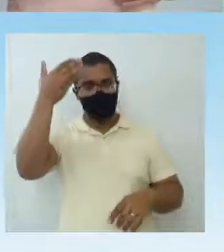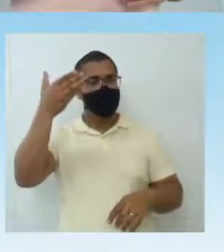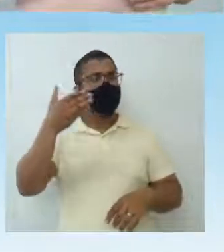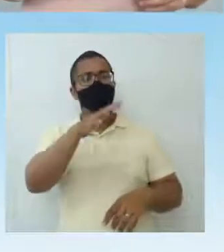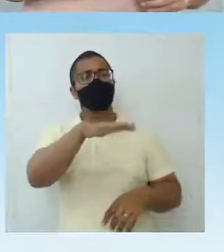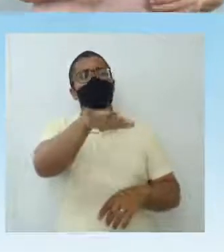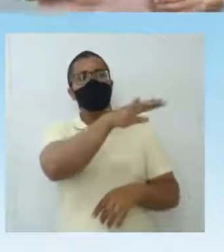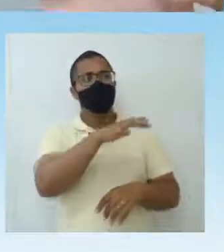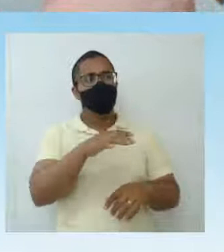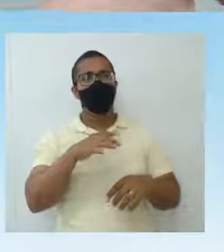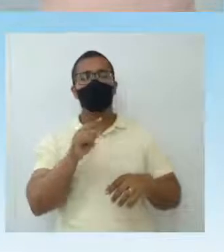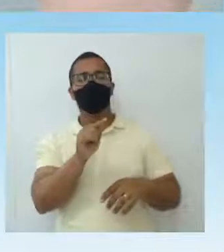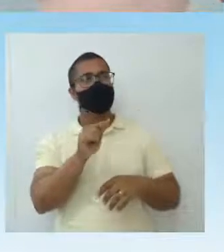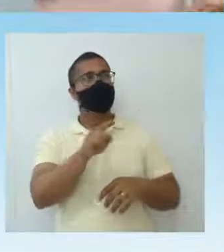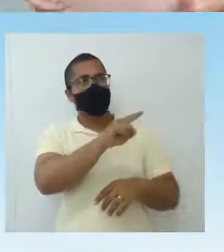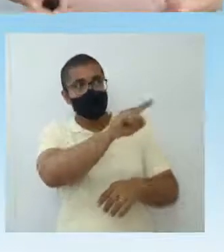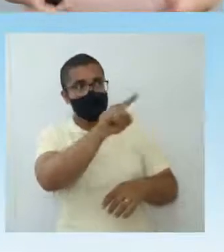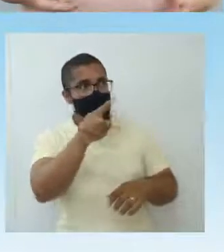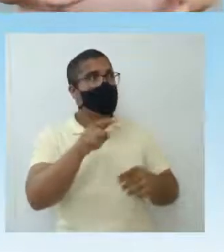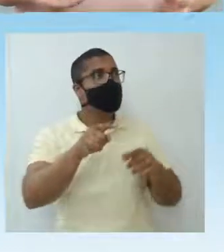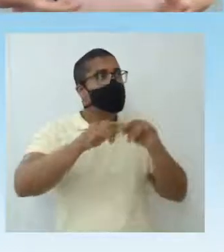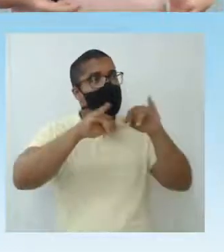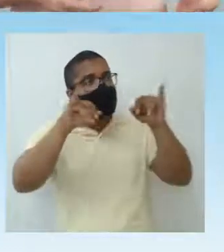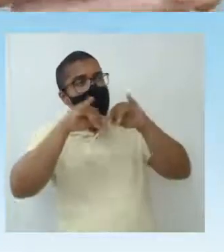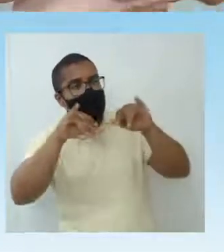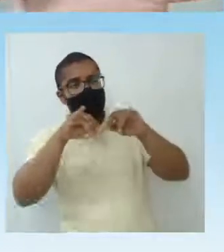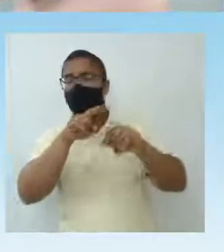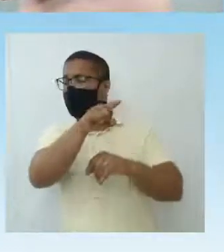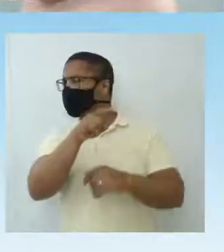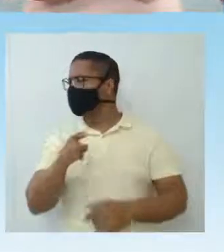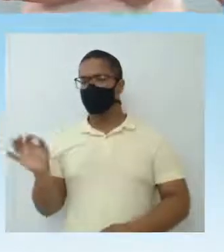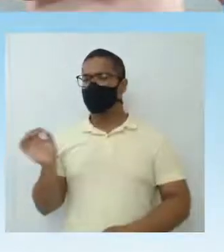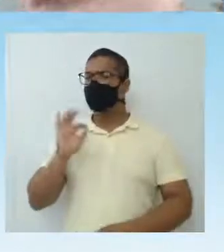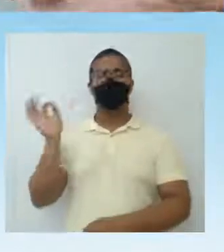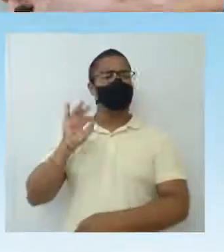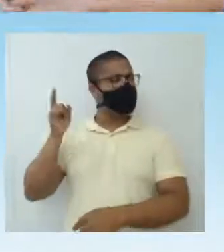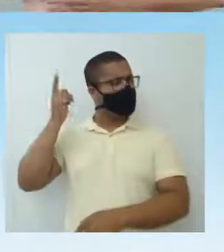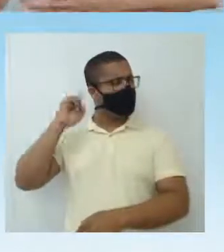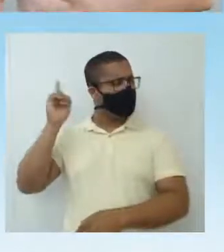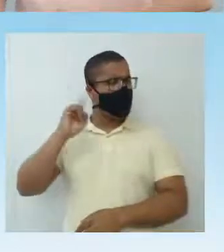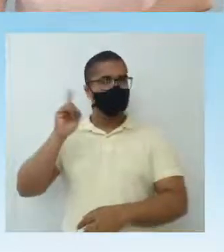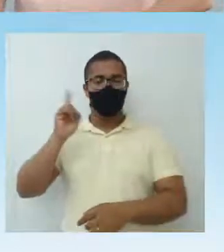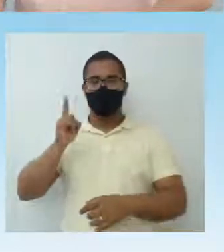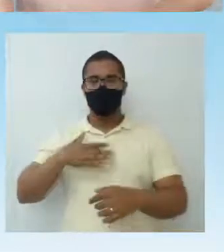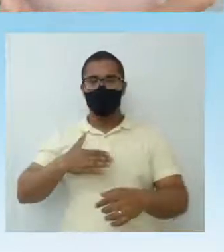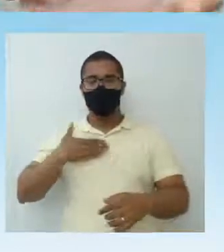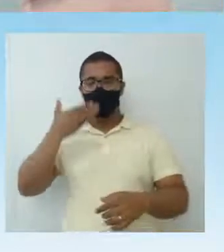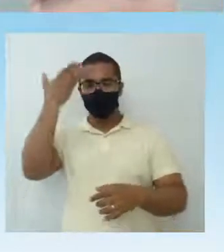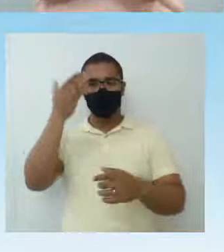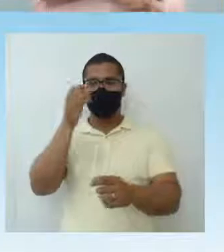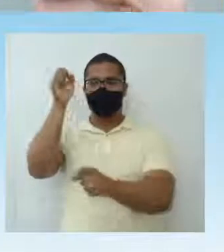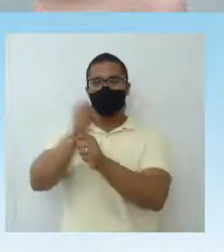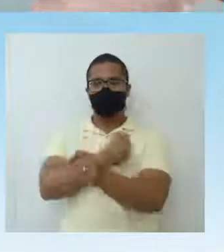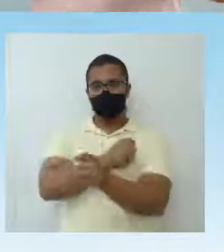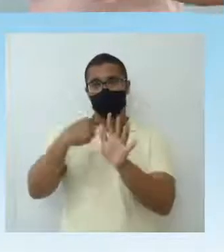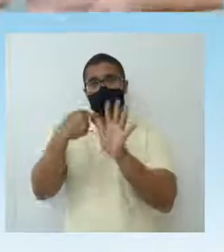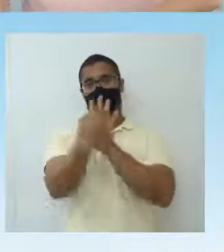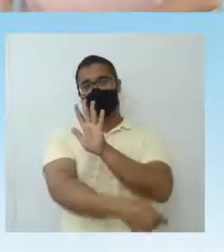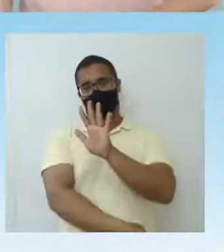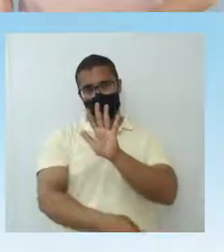recusaram sua conversão. É importante salientar que lá no começo havia o quê? Atritos entre cristãos